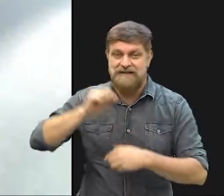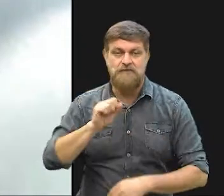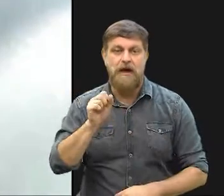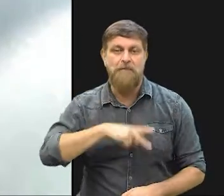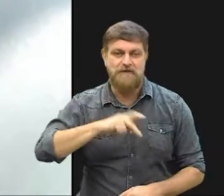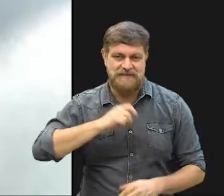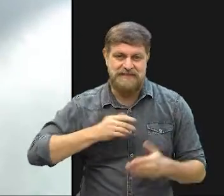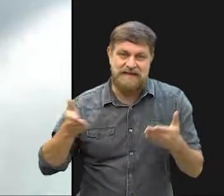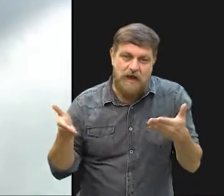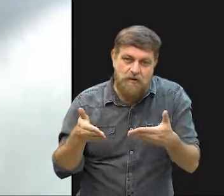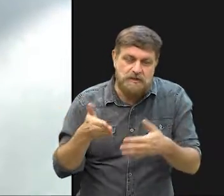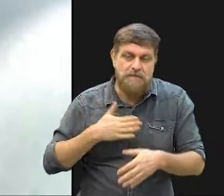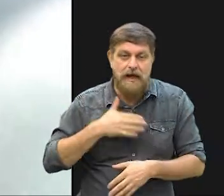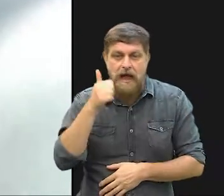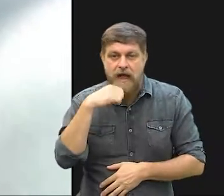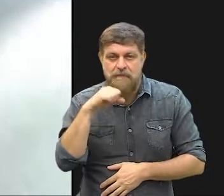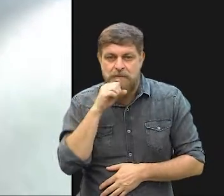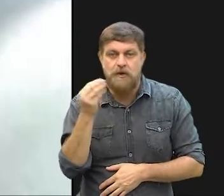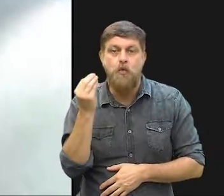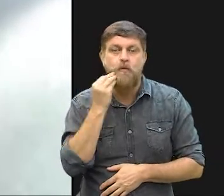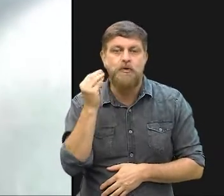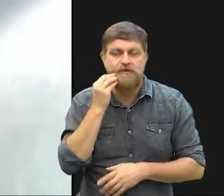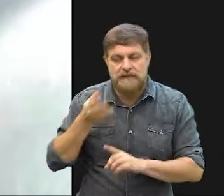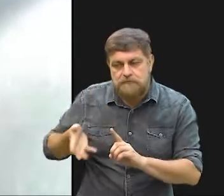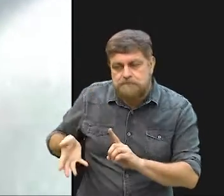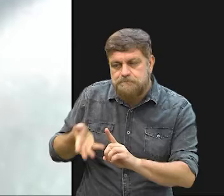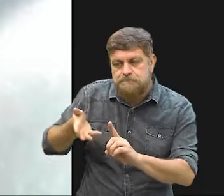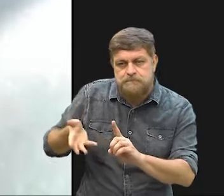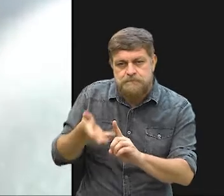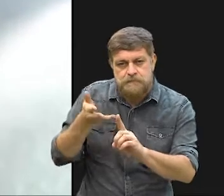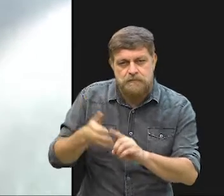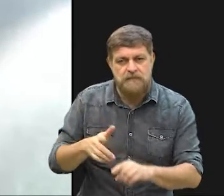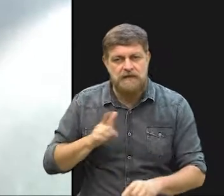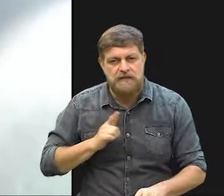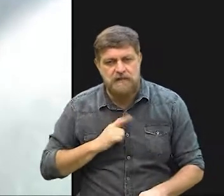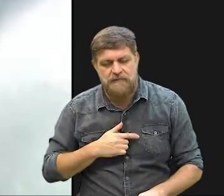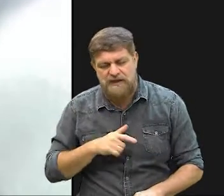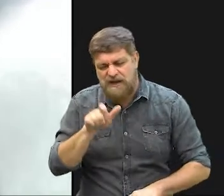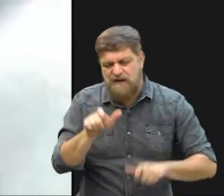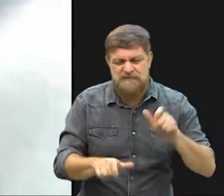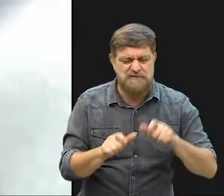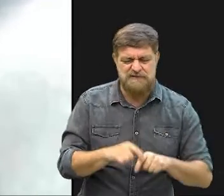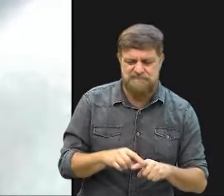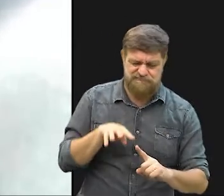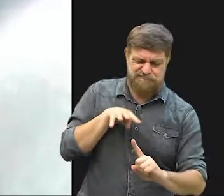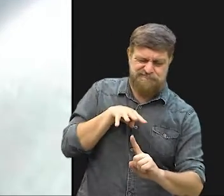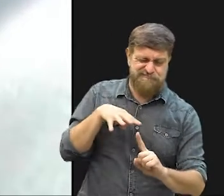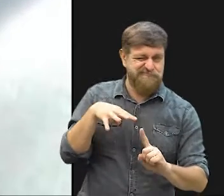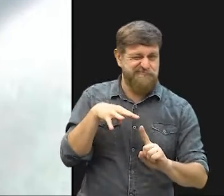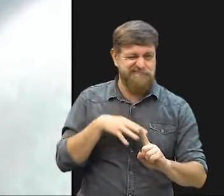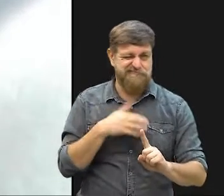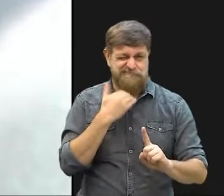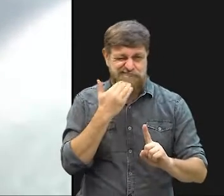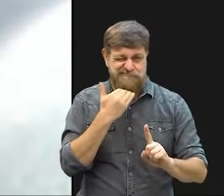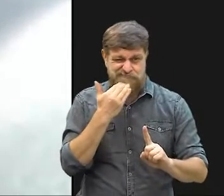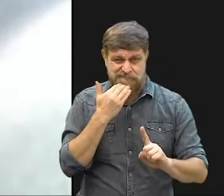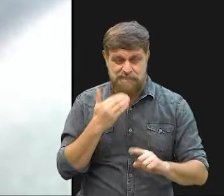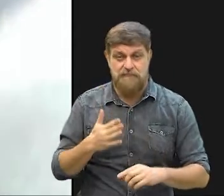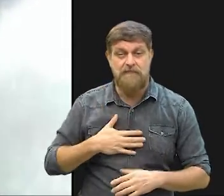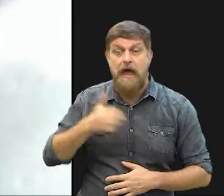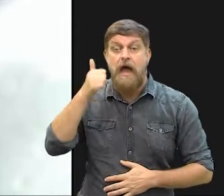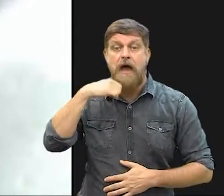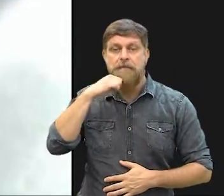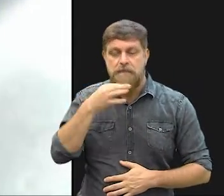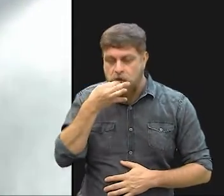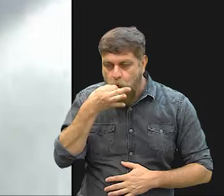tá tranquila. Mas ela sempre me oportunizou. Outras pessoas não levavam muito a sério, né? Então, quem mais importava era